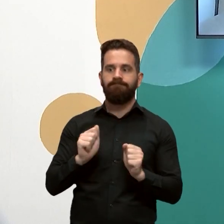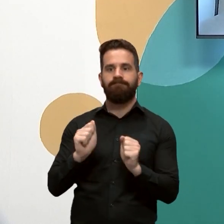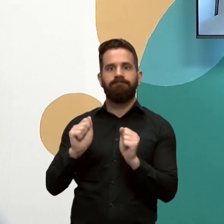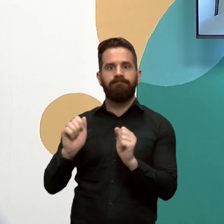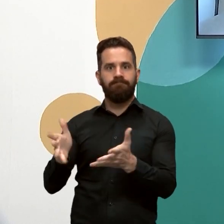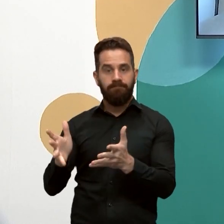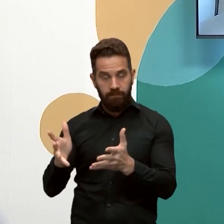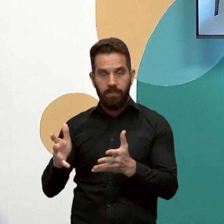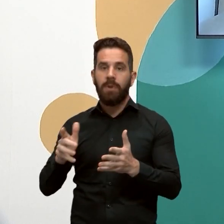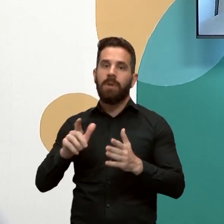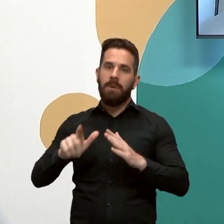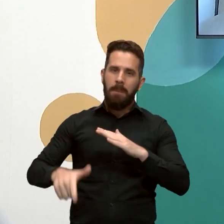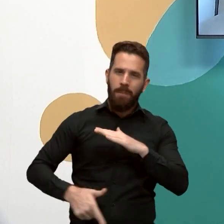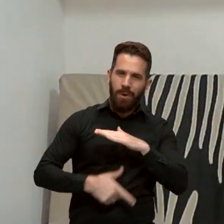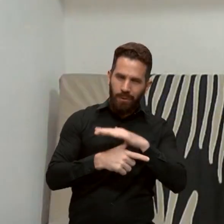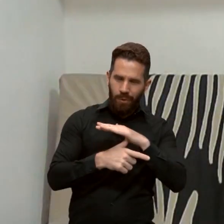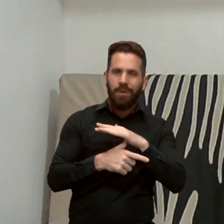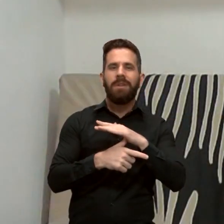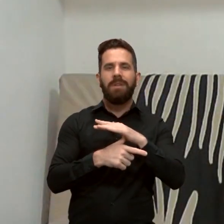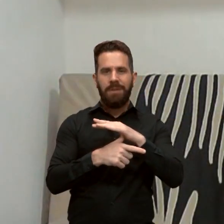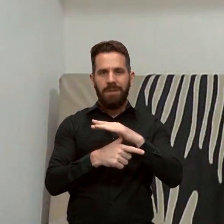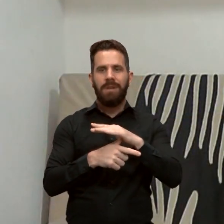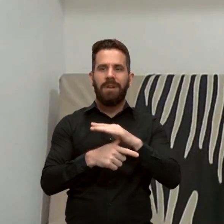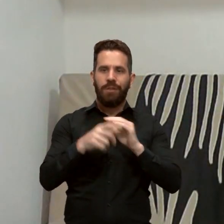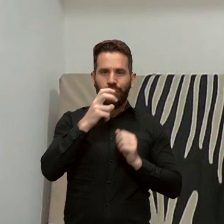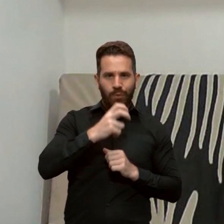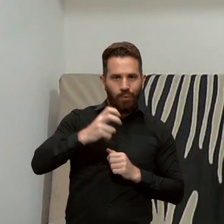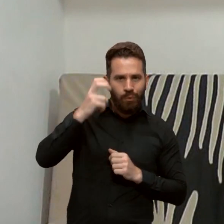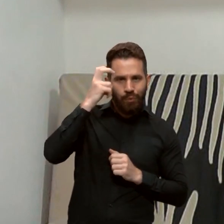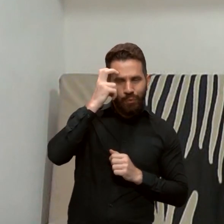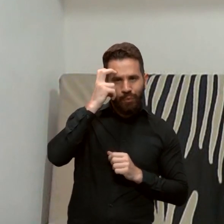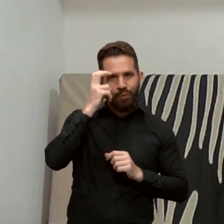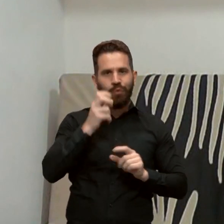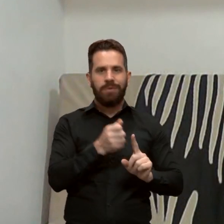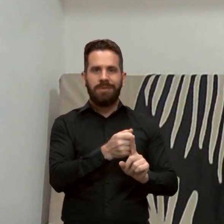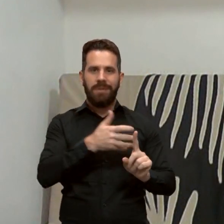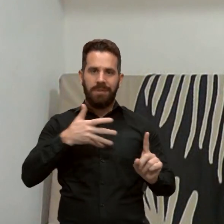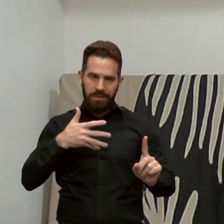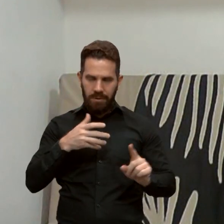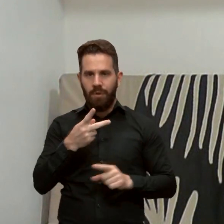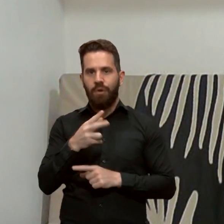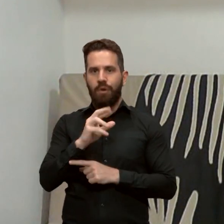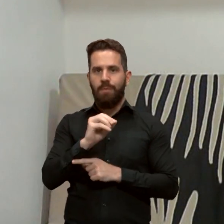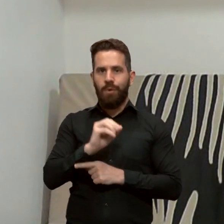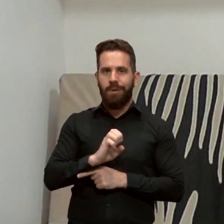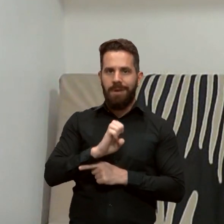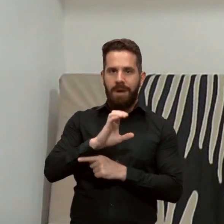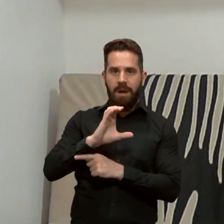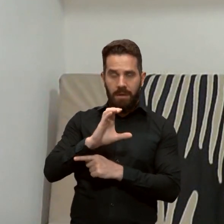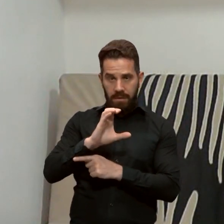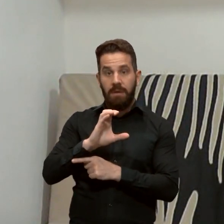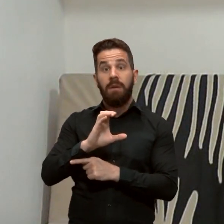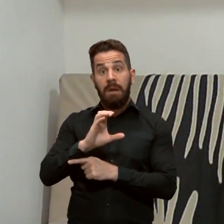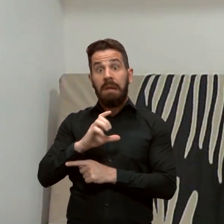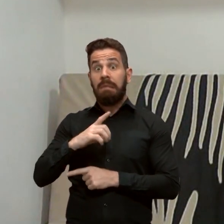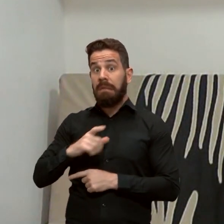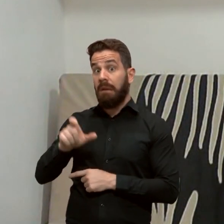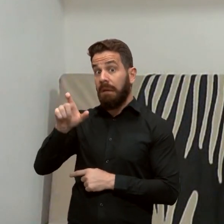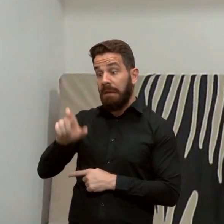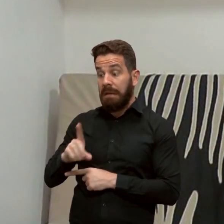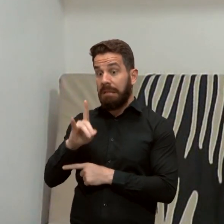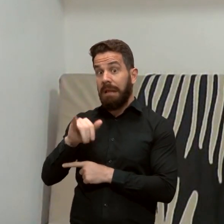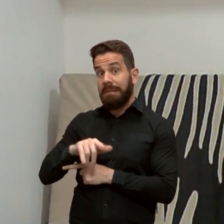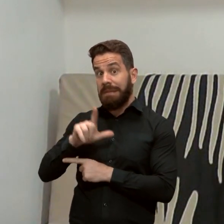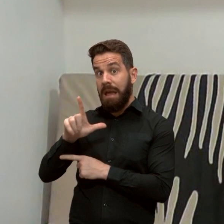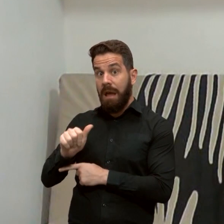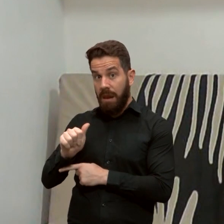da PROEC trazer isso, né? Já é um sonho antigo também da nossa editora-chefe, da professora Daniela Lima, e meu, né, que a